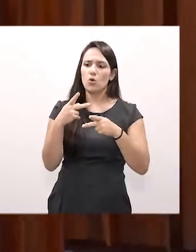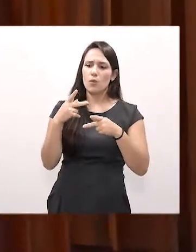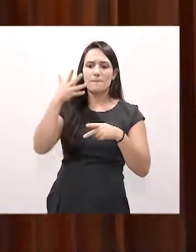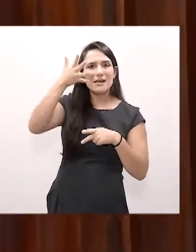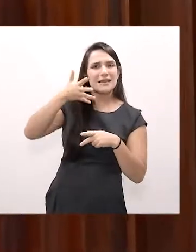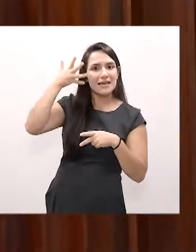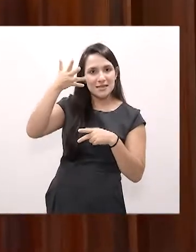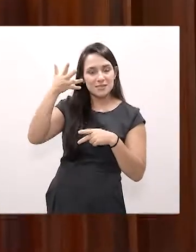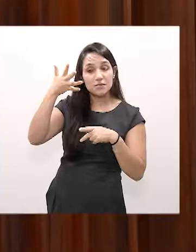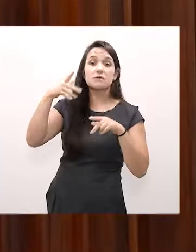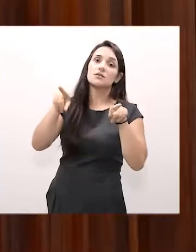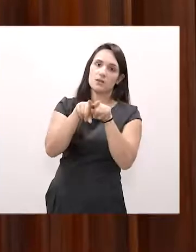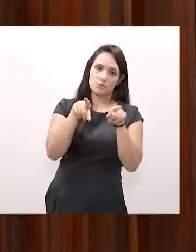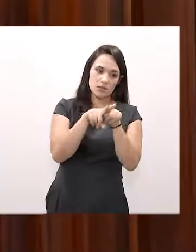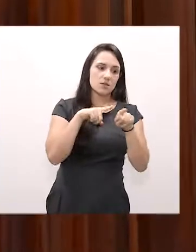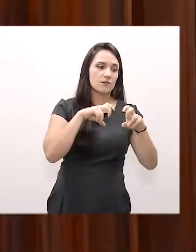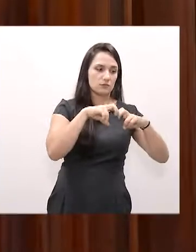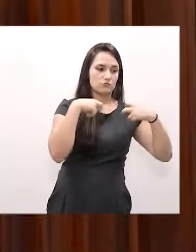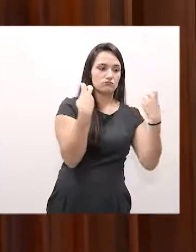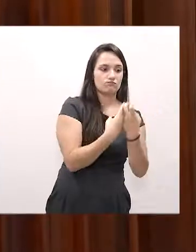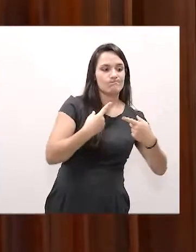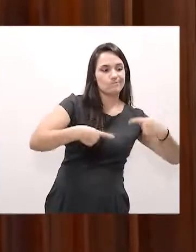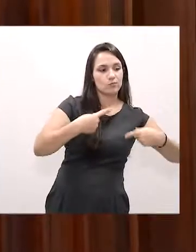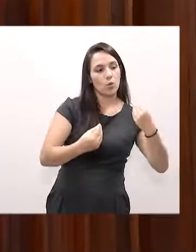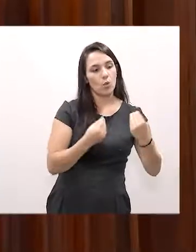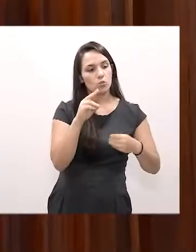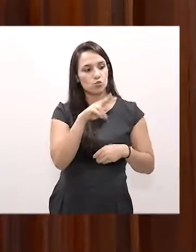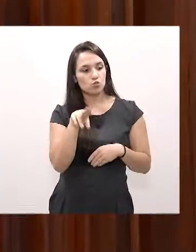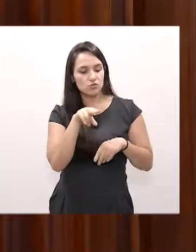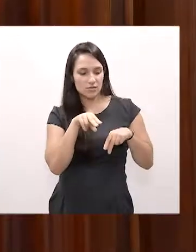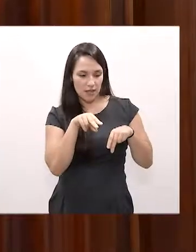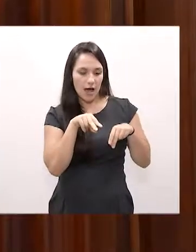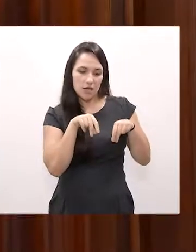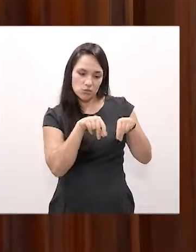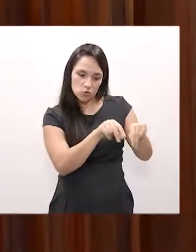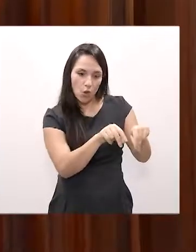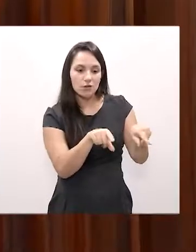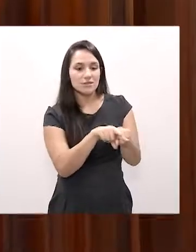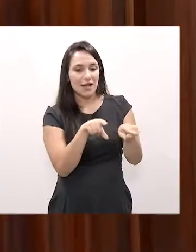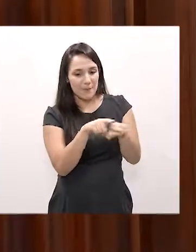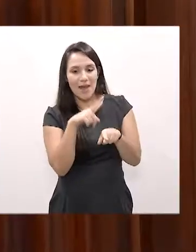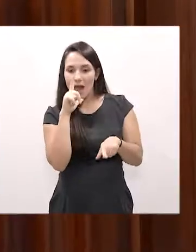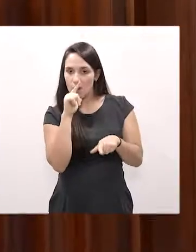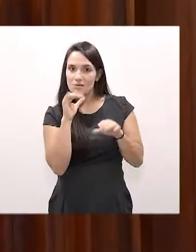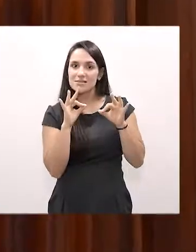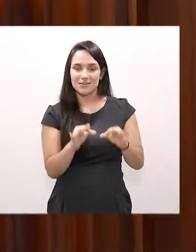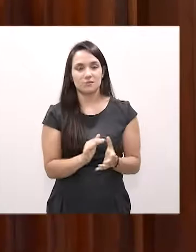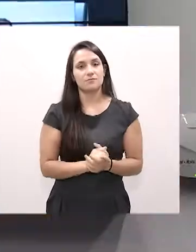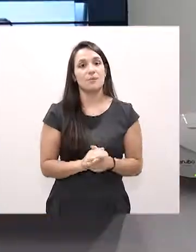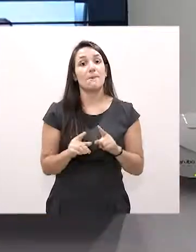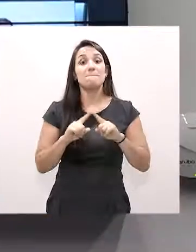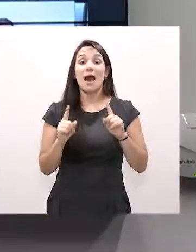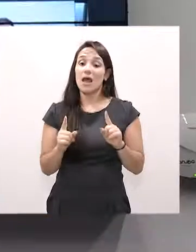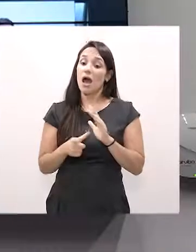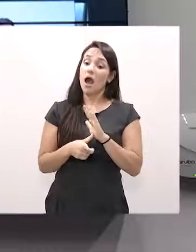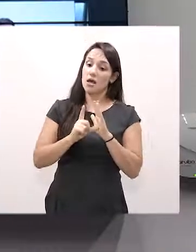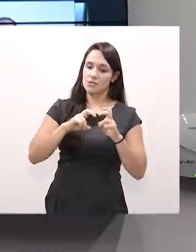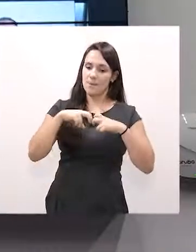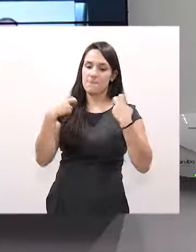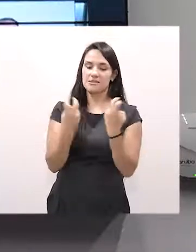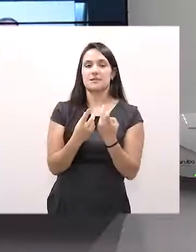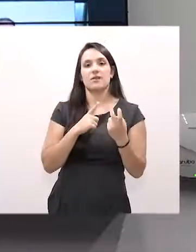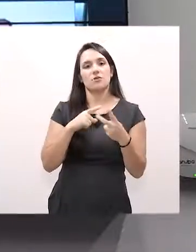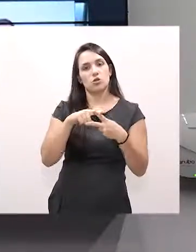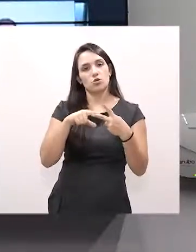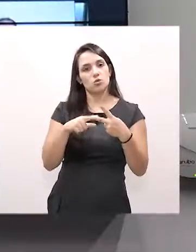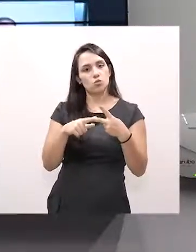que intercalaram as suas palestras com uma mesa redonda destinada a debater o uso racional do solo e da água. Antes disso,